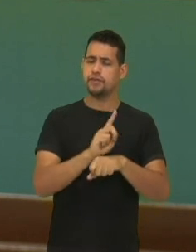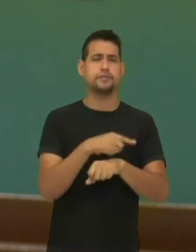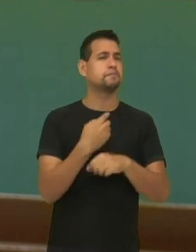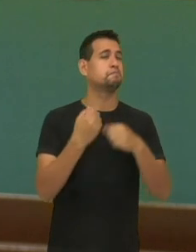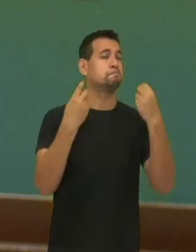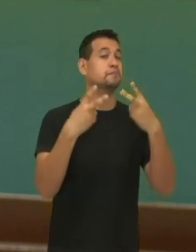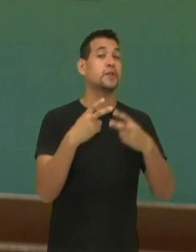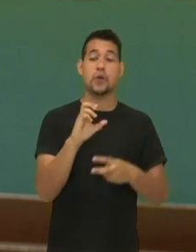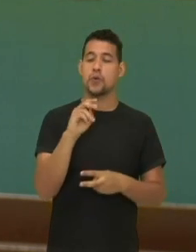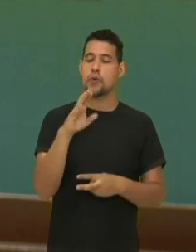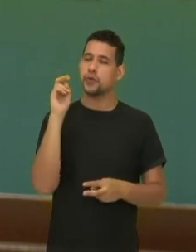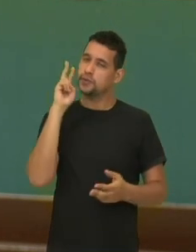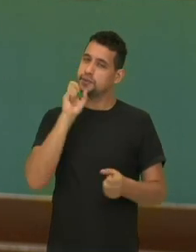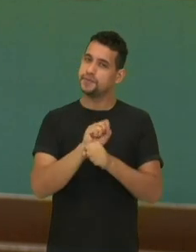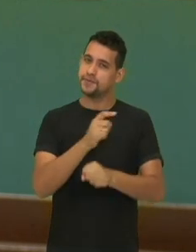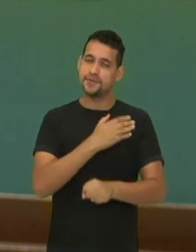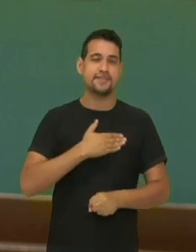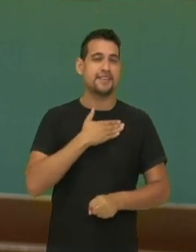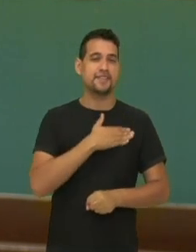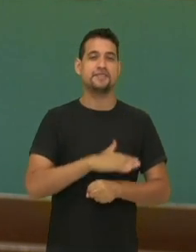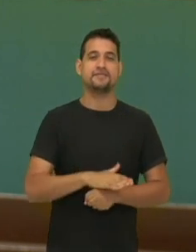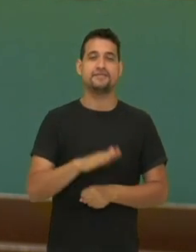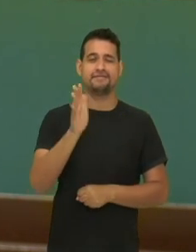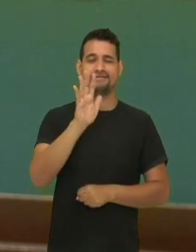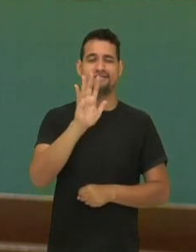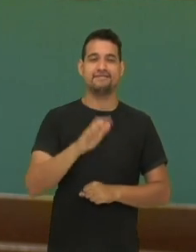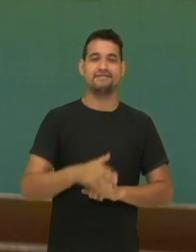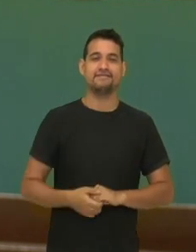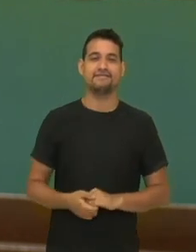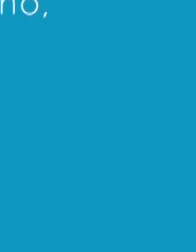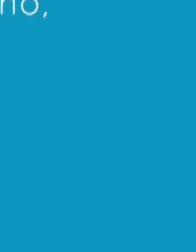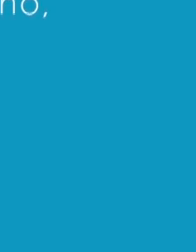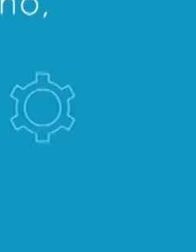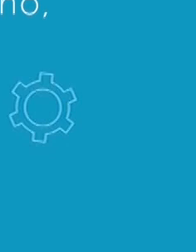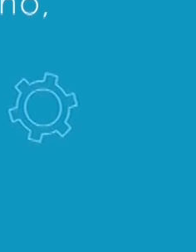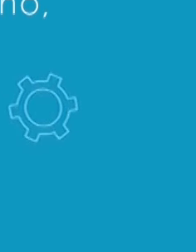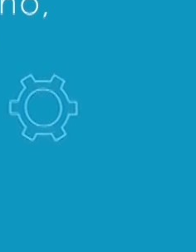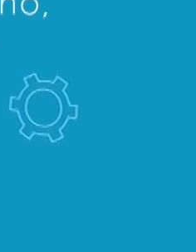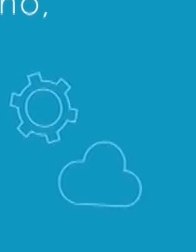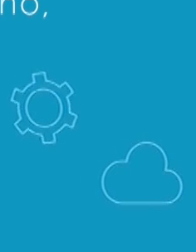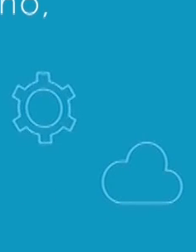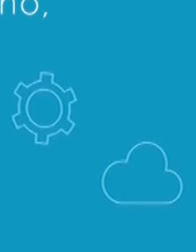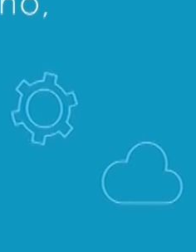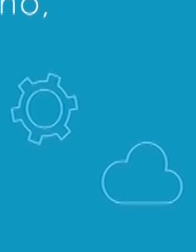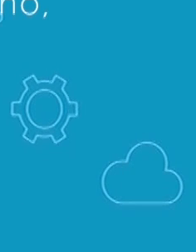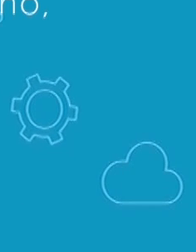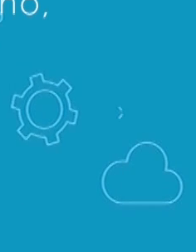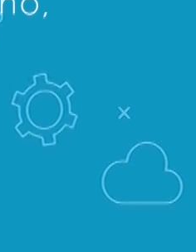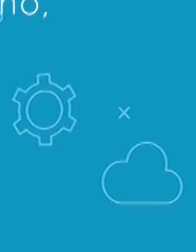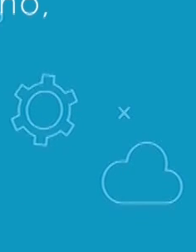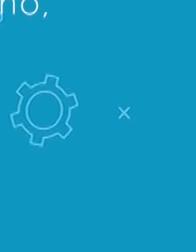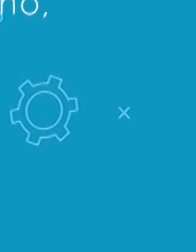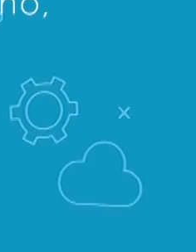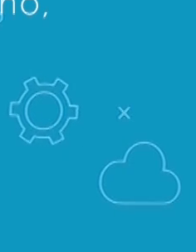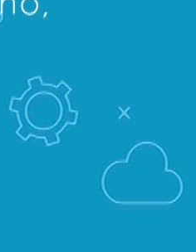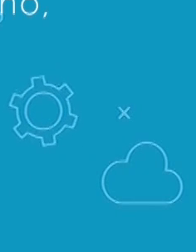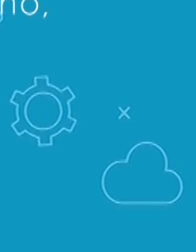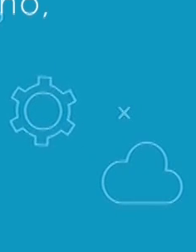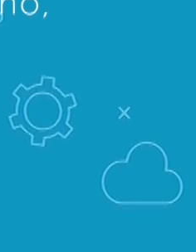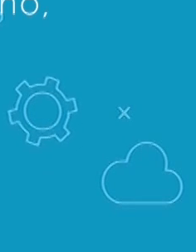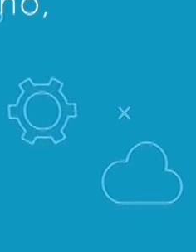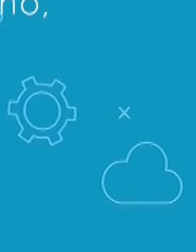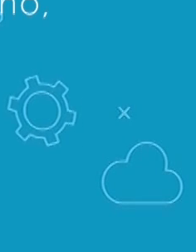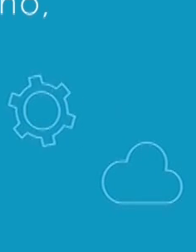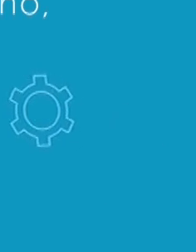falamos sobre conto, espero que vocês tenham gostado e até breve.